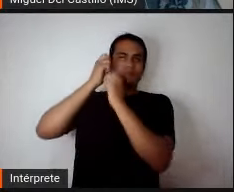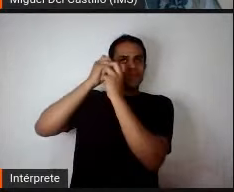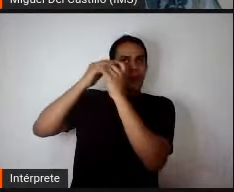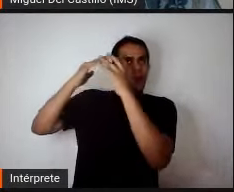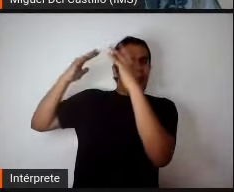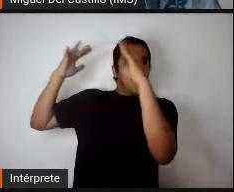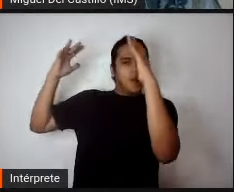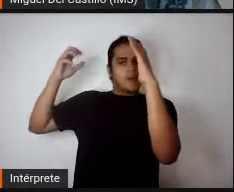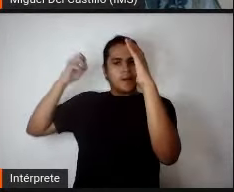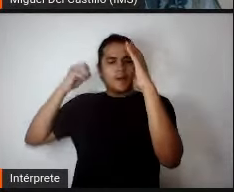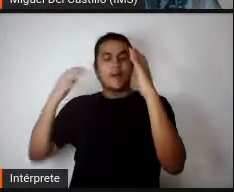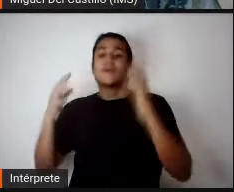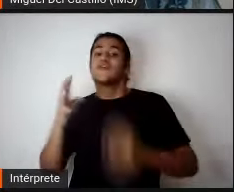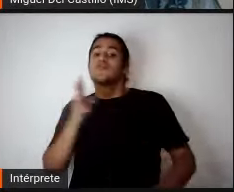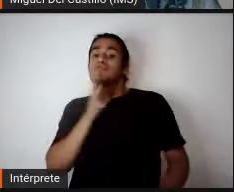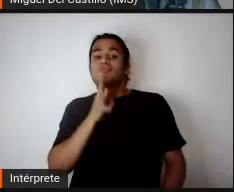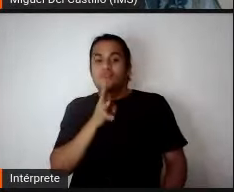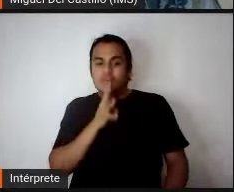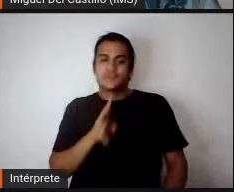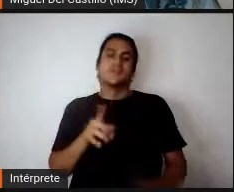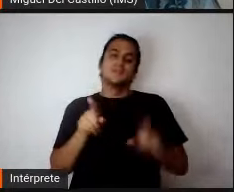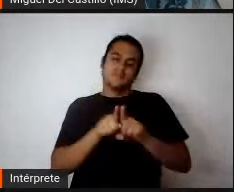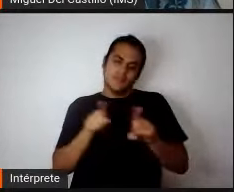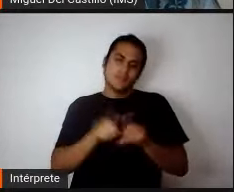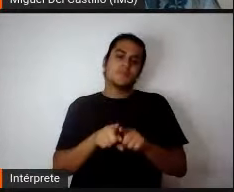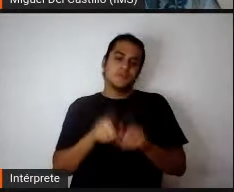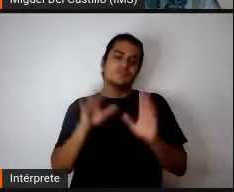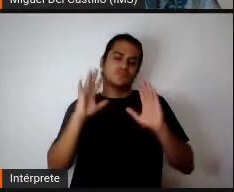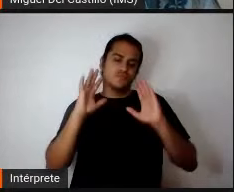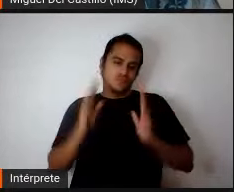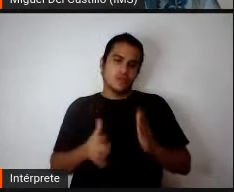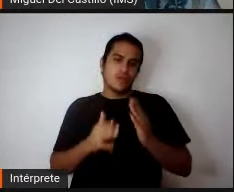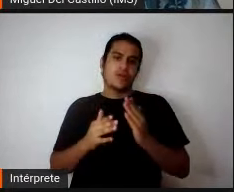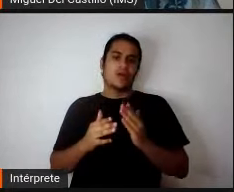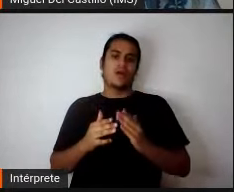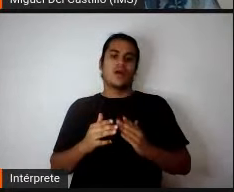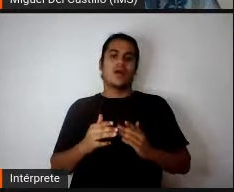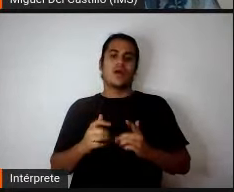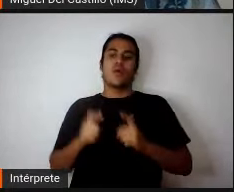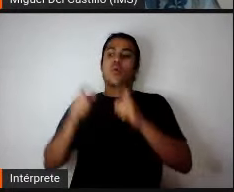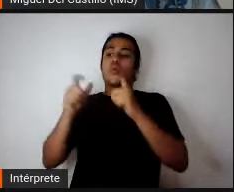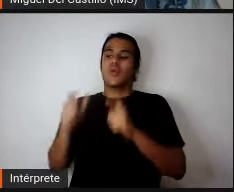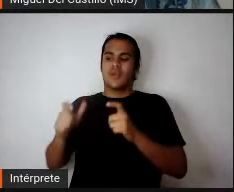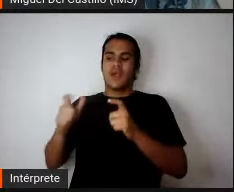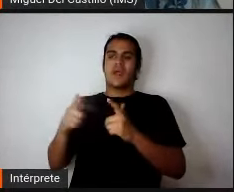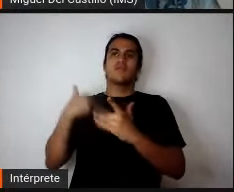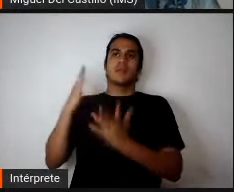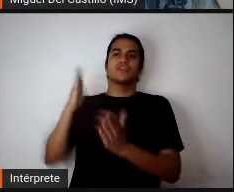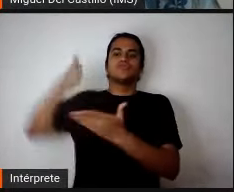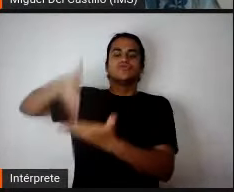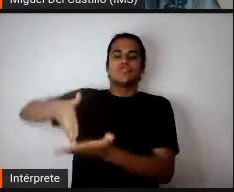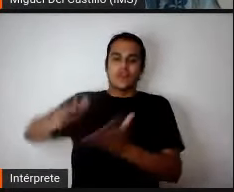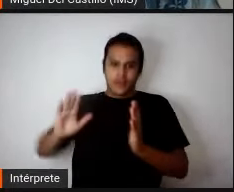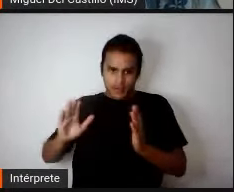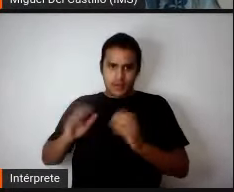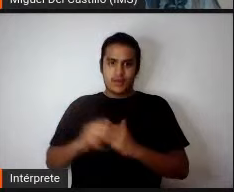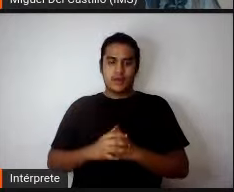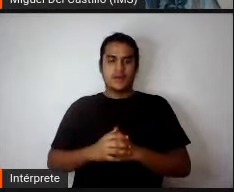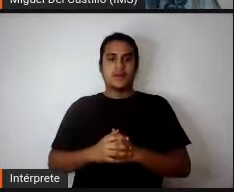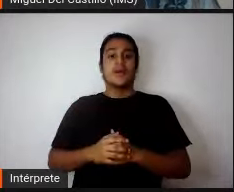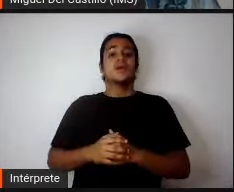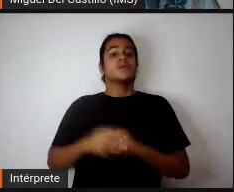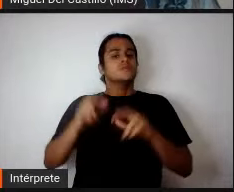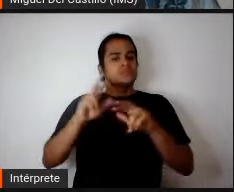já conhecer um pouco de onde eu iria, foram os